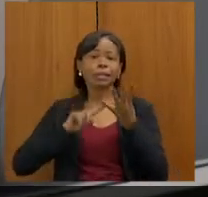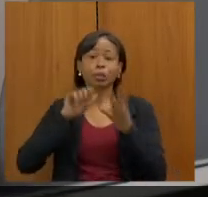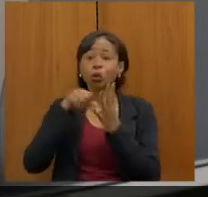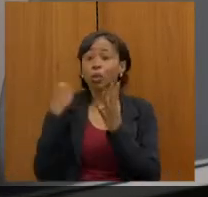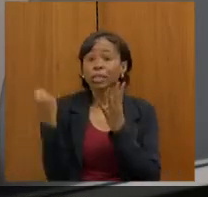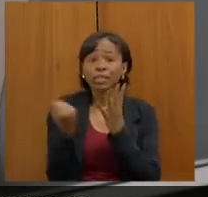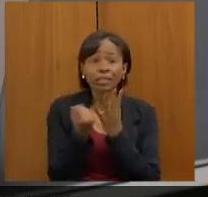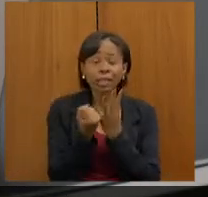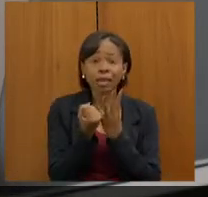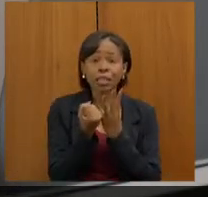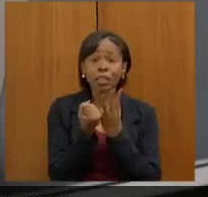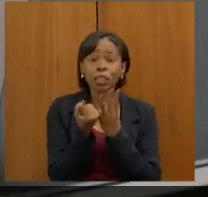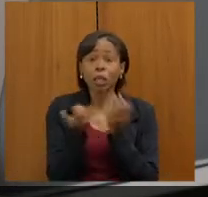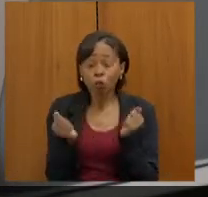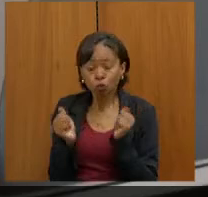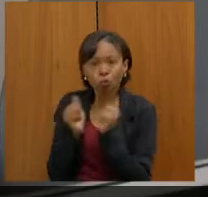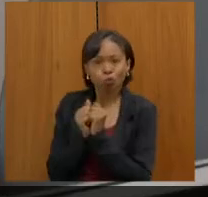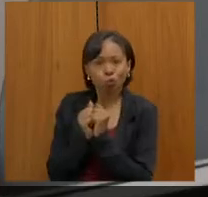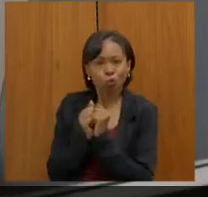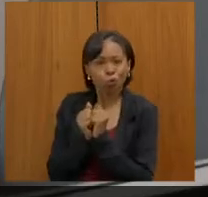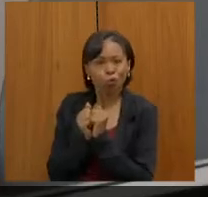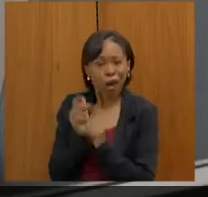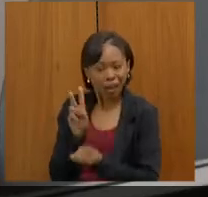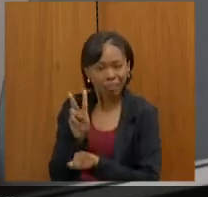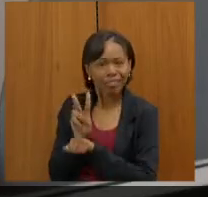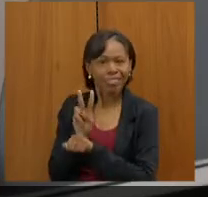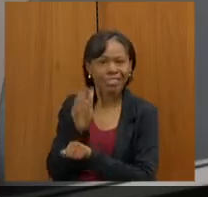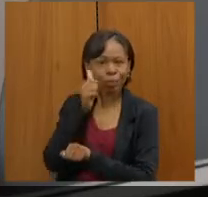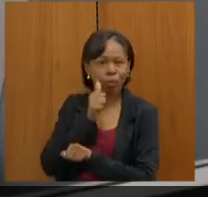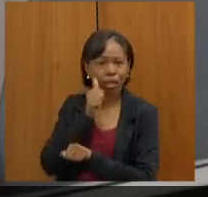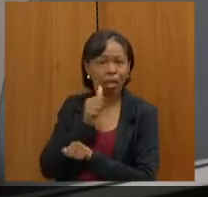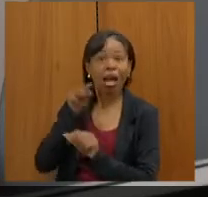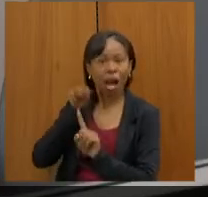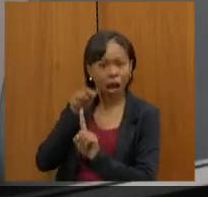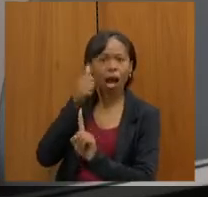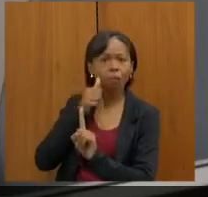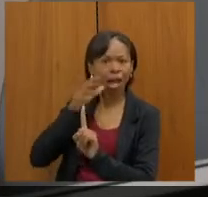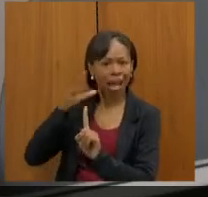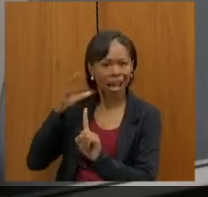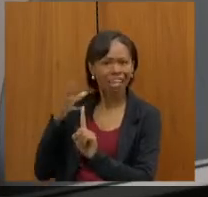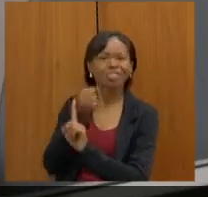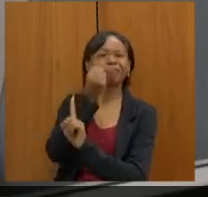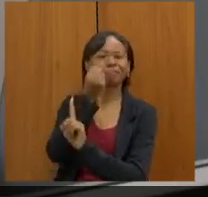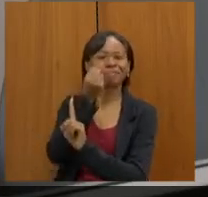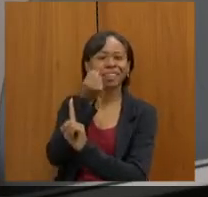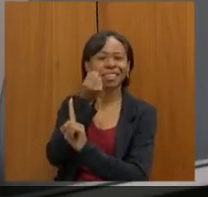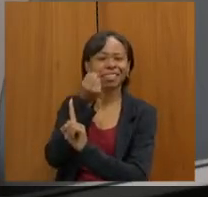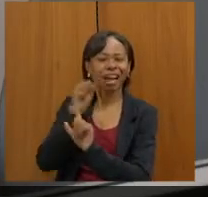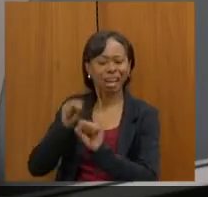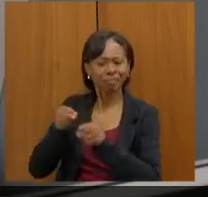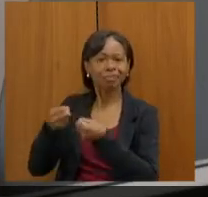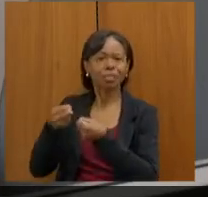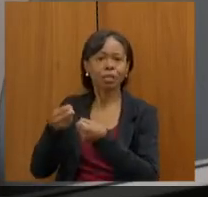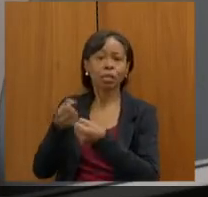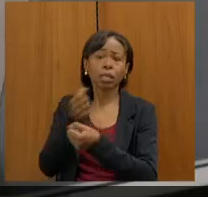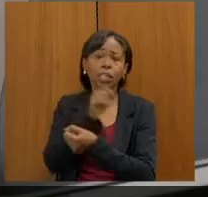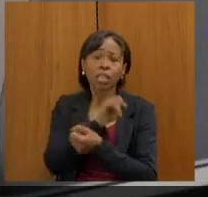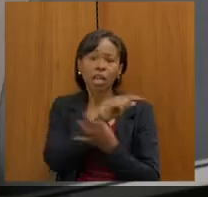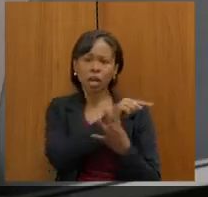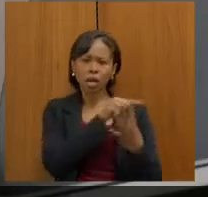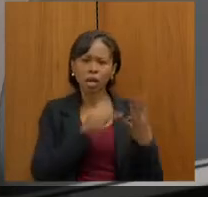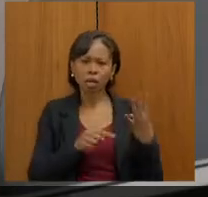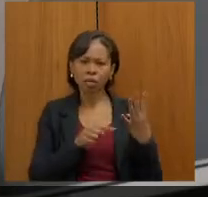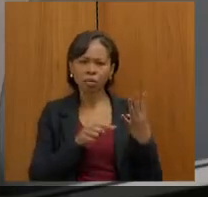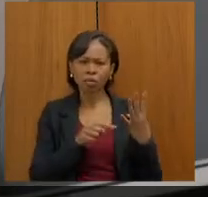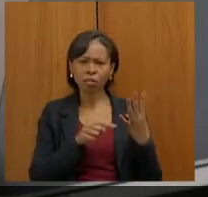Essa Mulher será salva mas quando ele escolhe ser omisso quando escolhe julgar quando